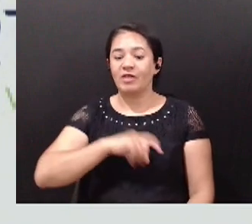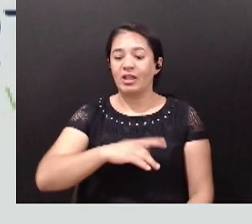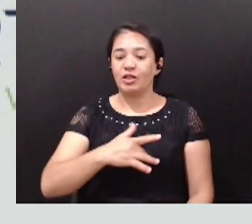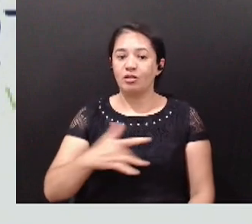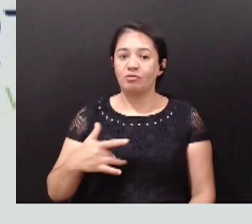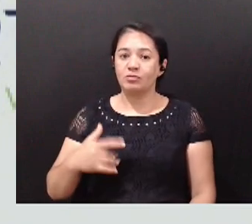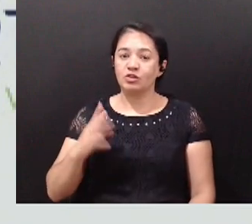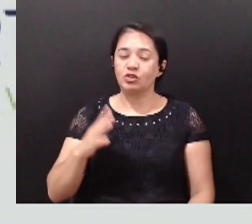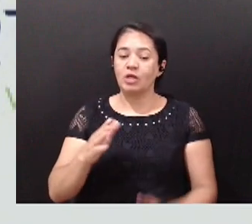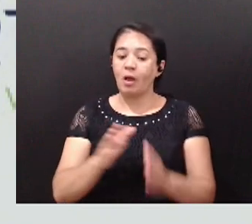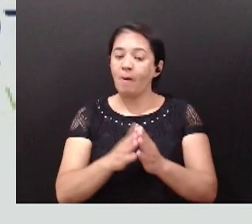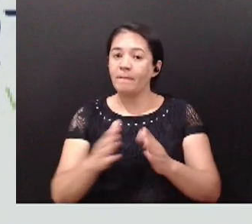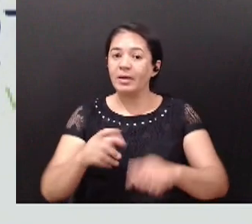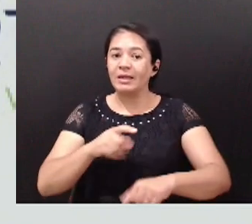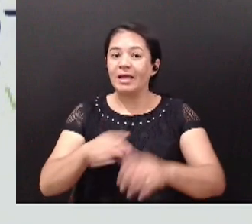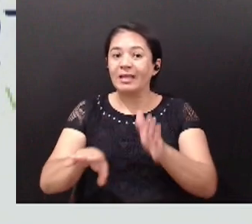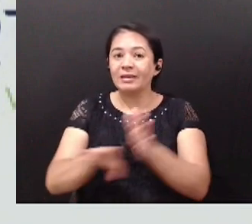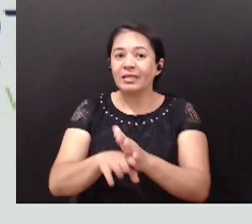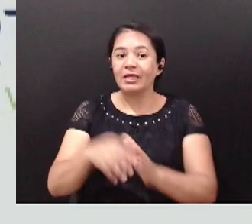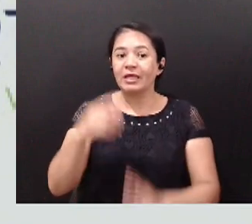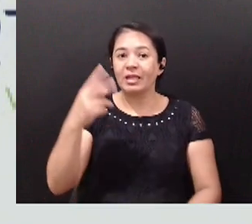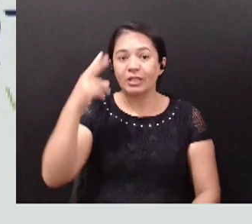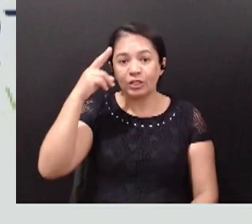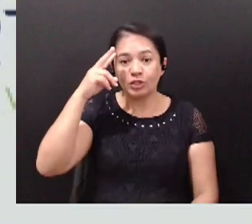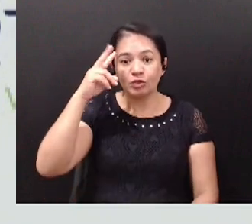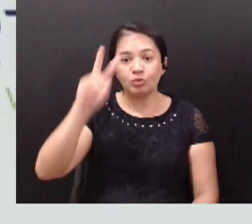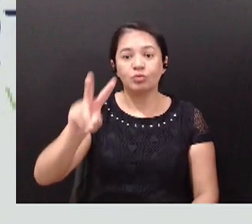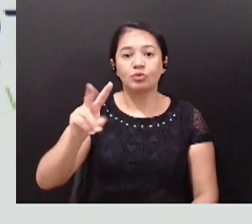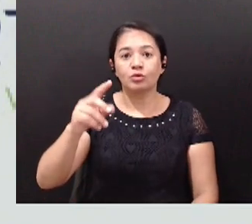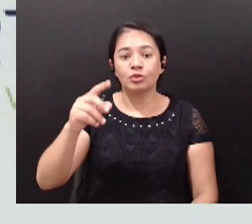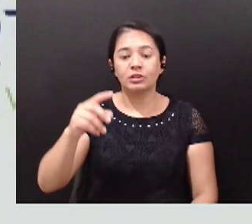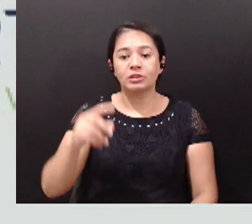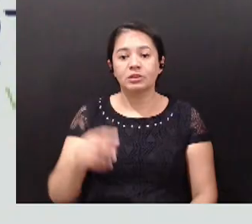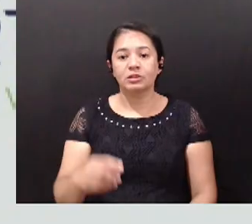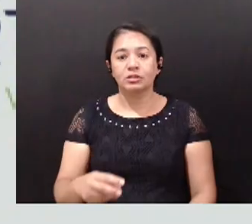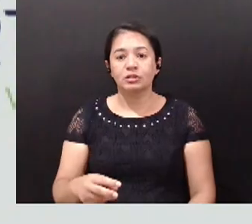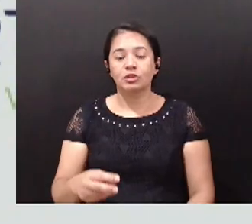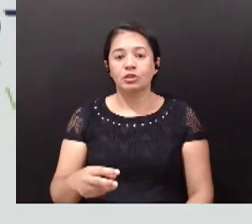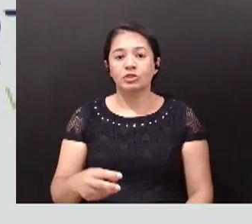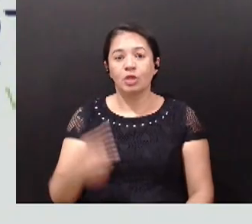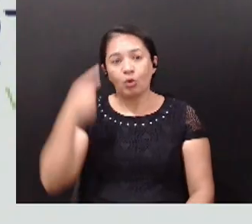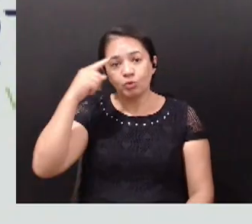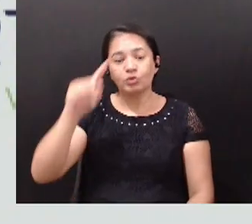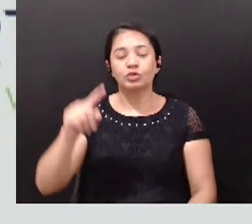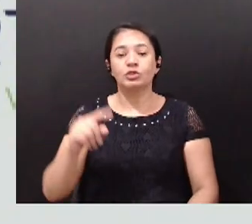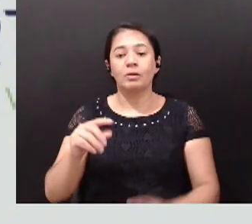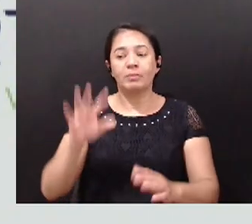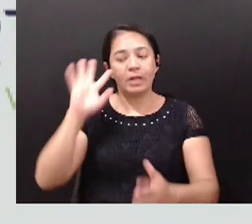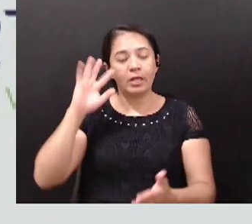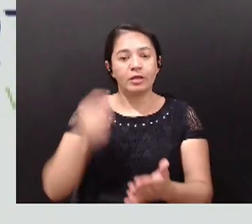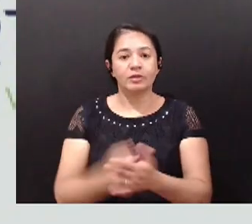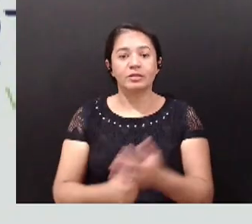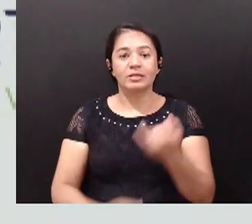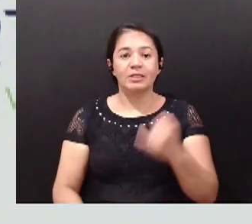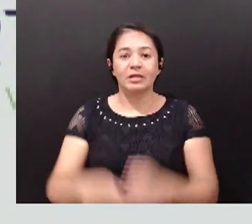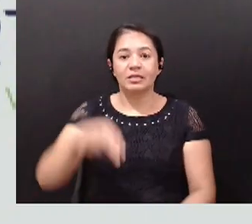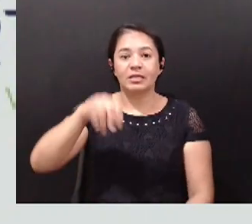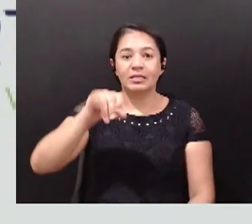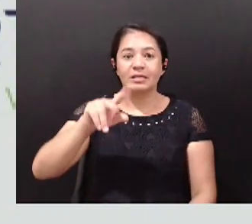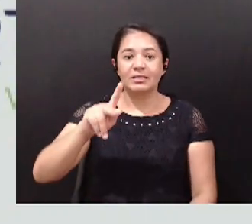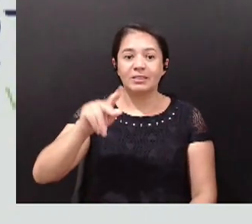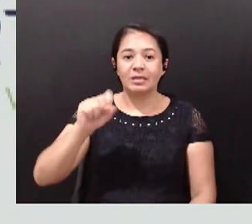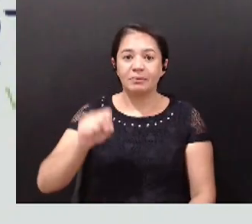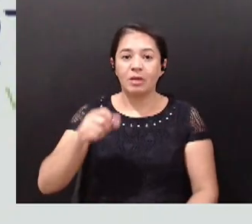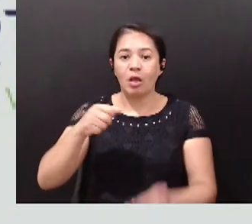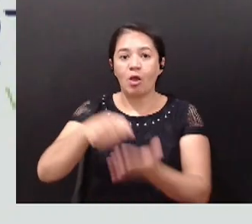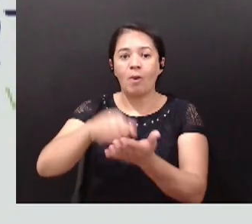até 24 horas para solucionar o caso. Não solucionando o caso, as NIPs geram uma multa de R$80